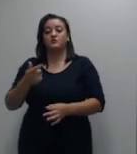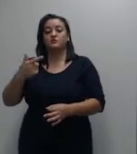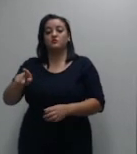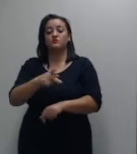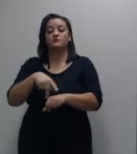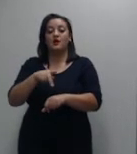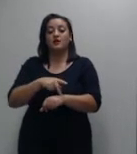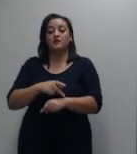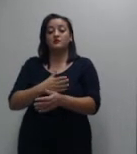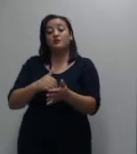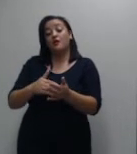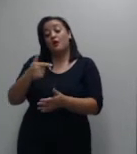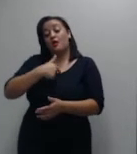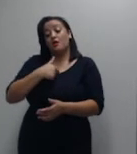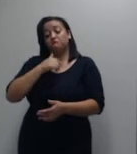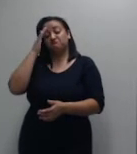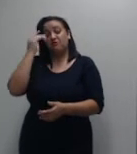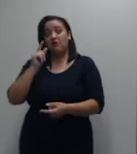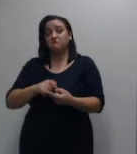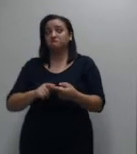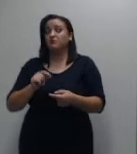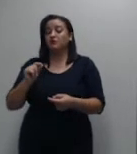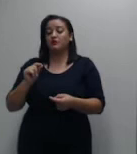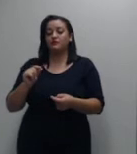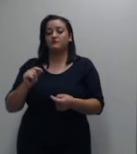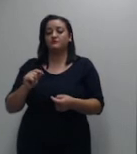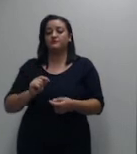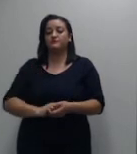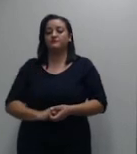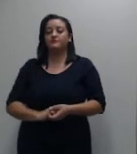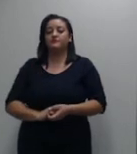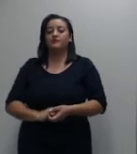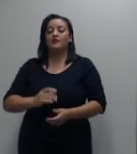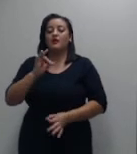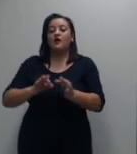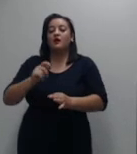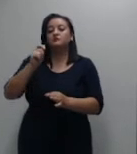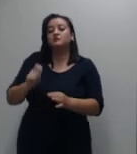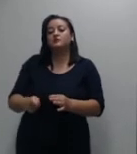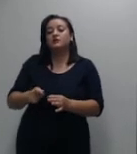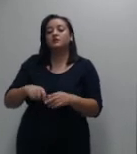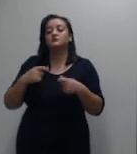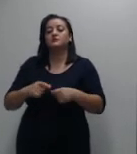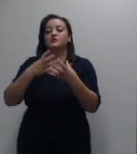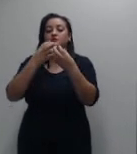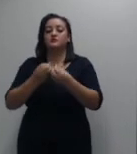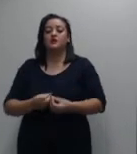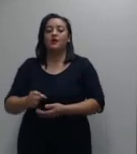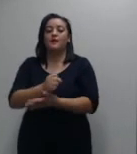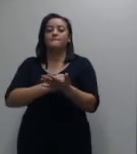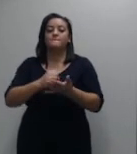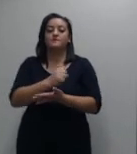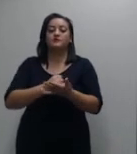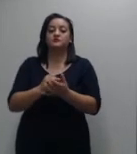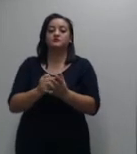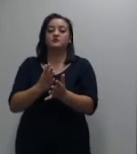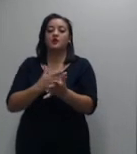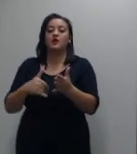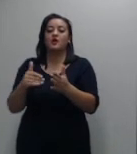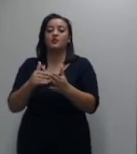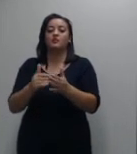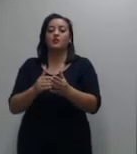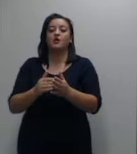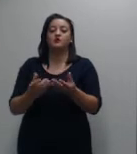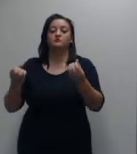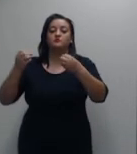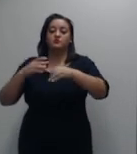em que é a sentença a ser homologada está baseada inteiramente enganos